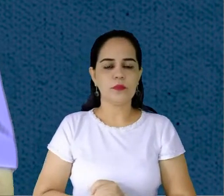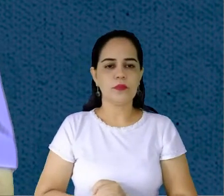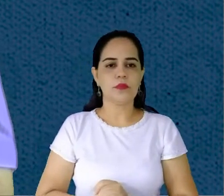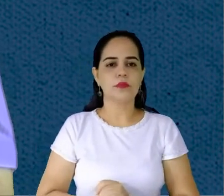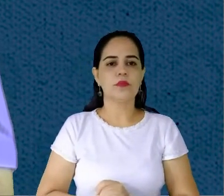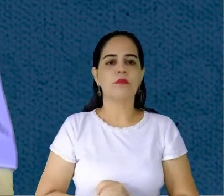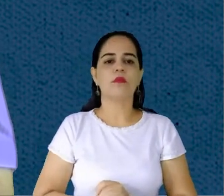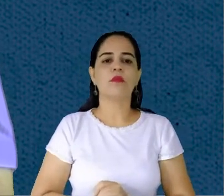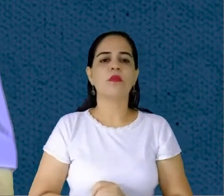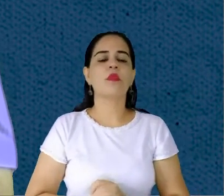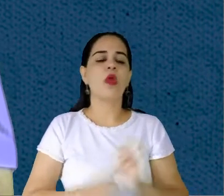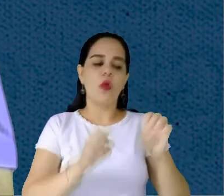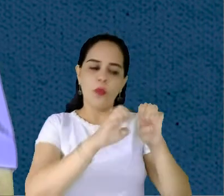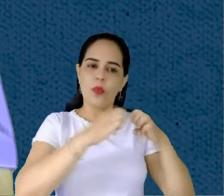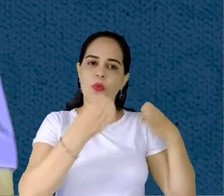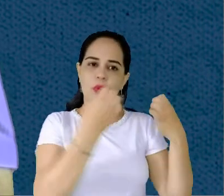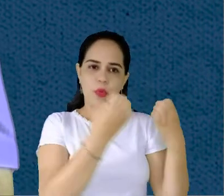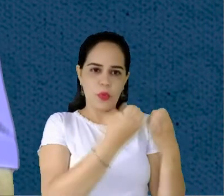Este